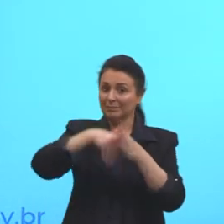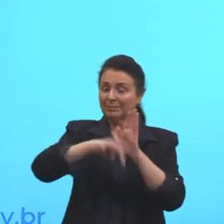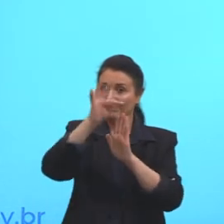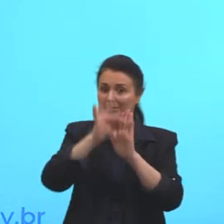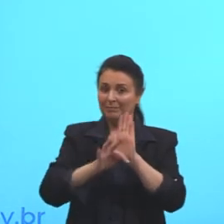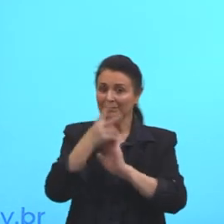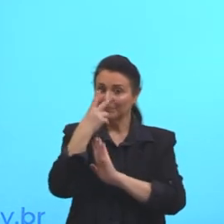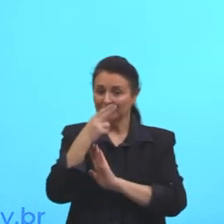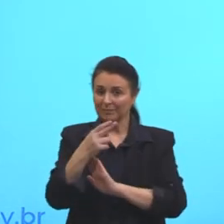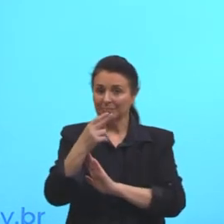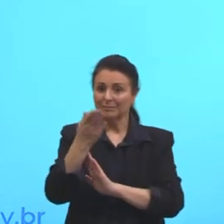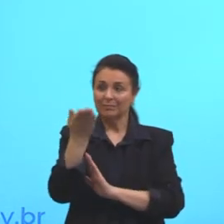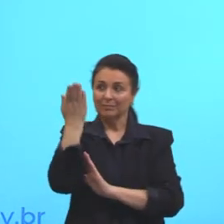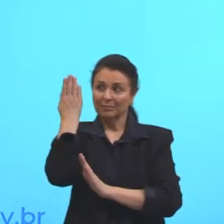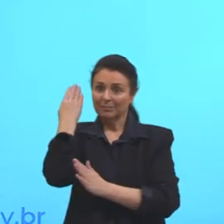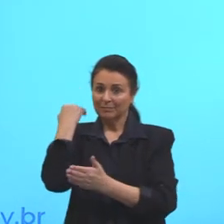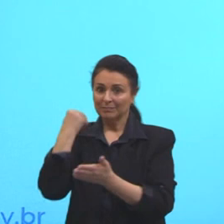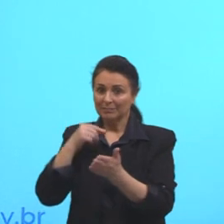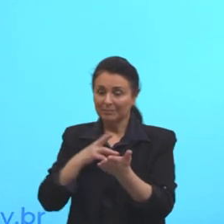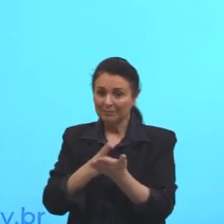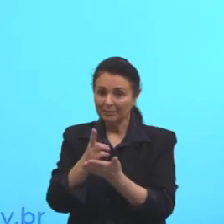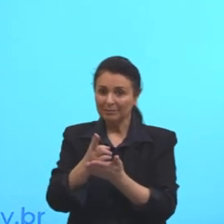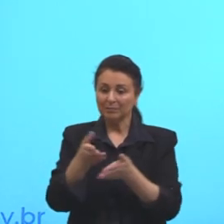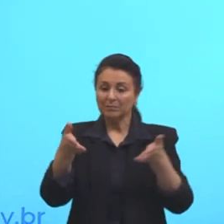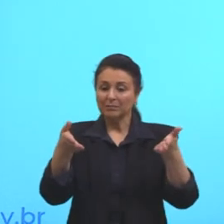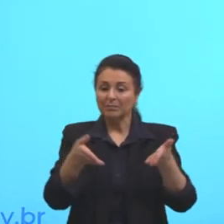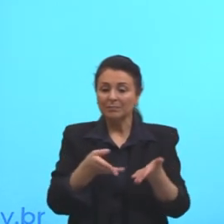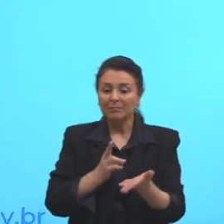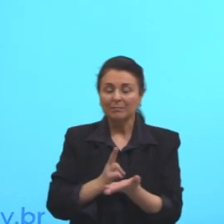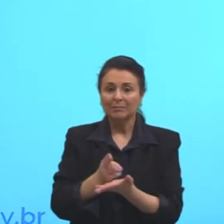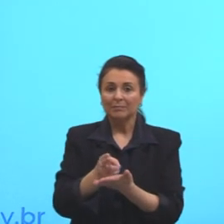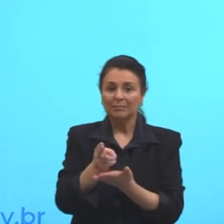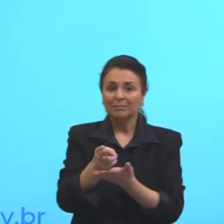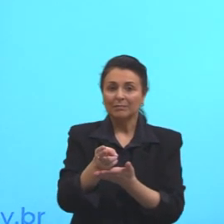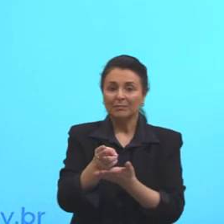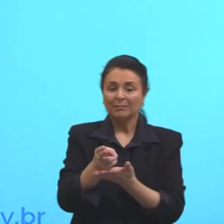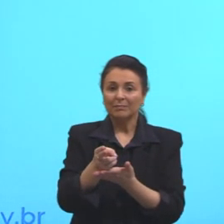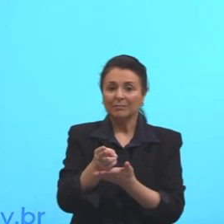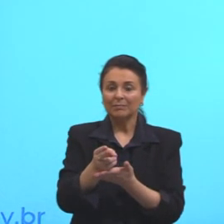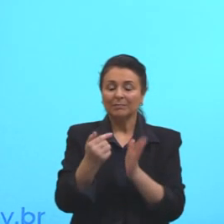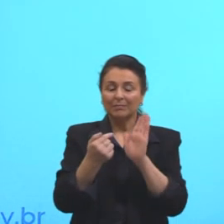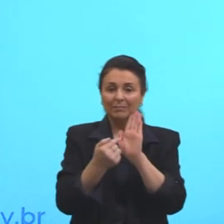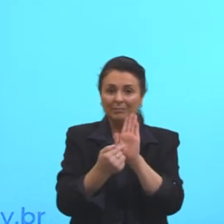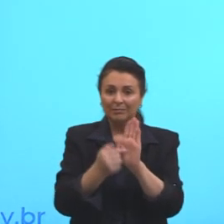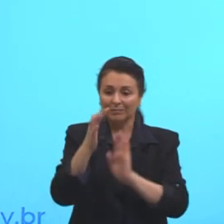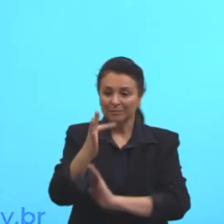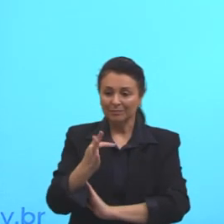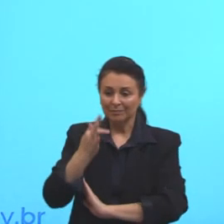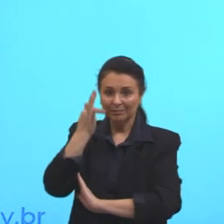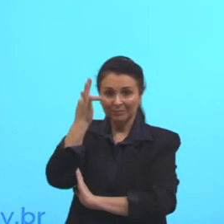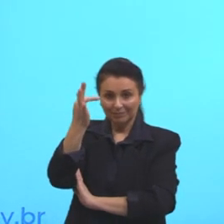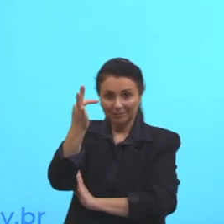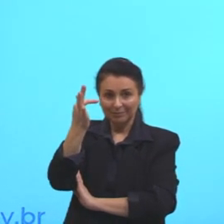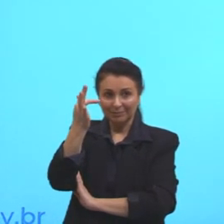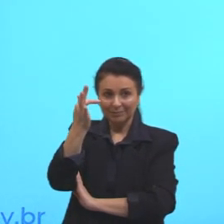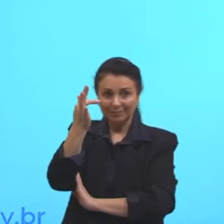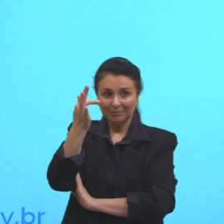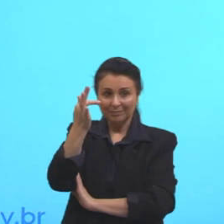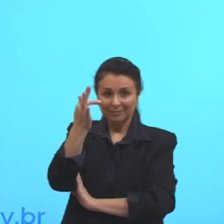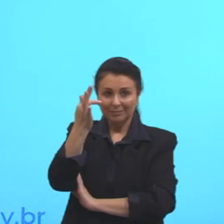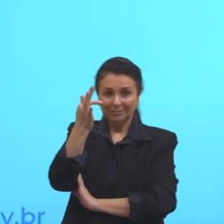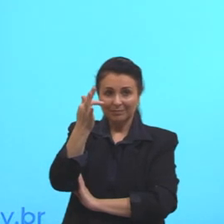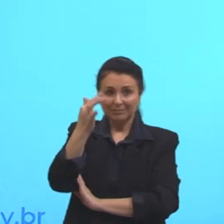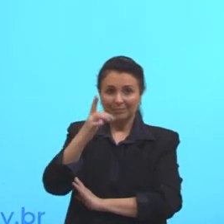passado continuo indicando o presente conte no e indicando o futuro na